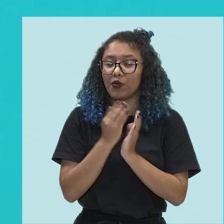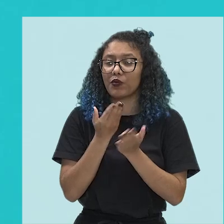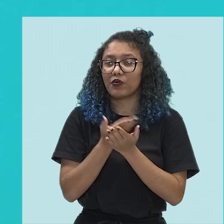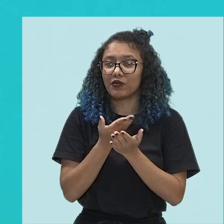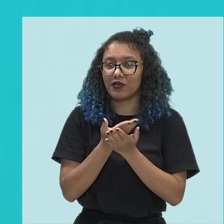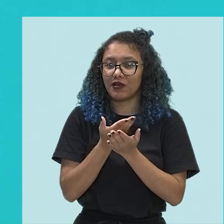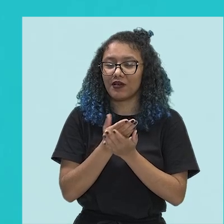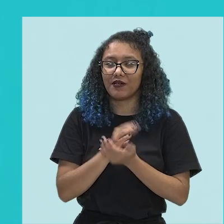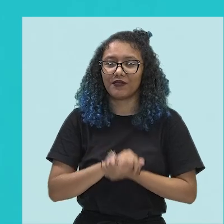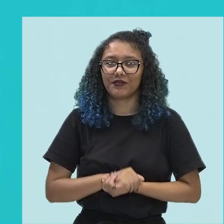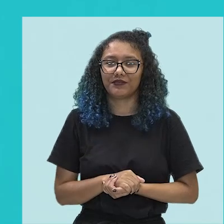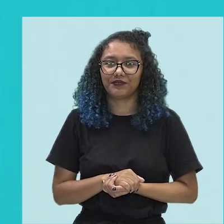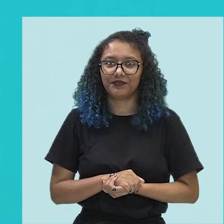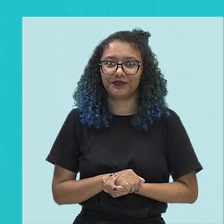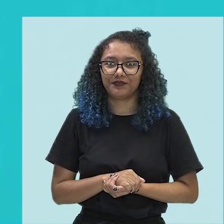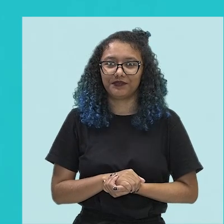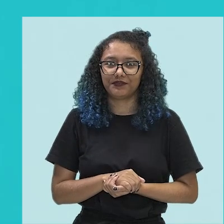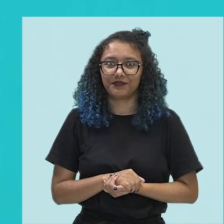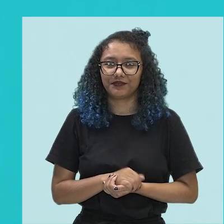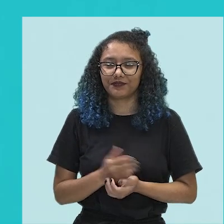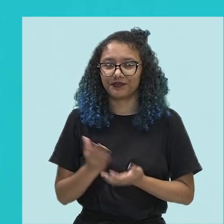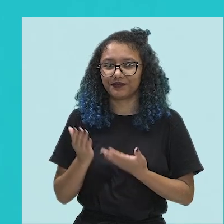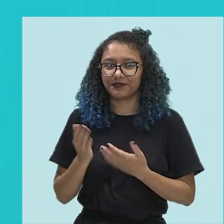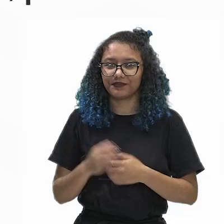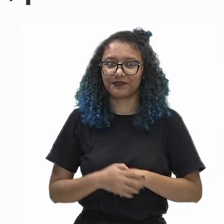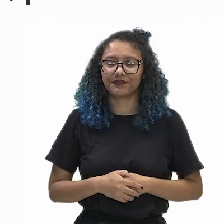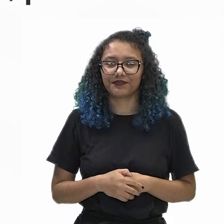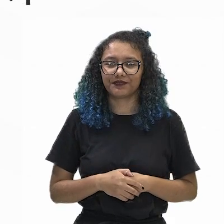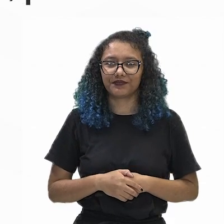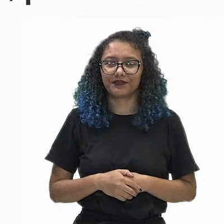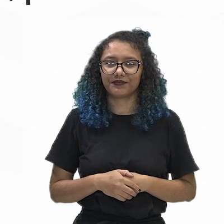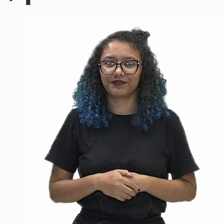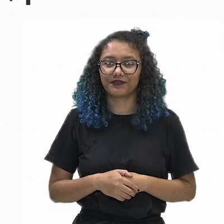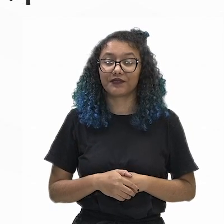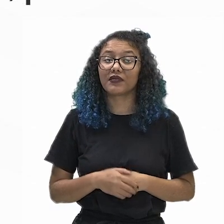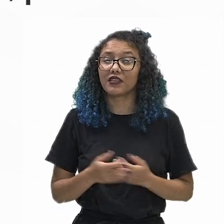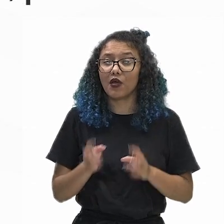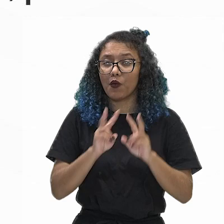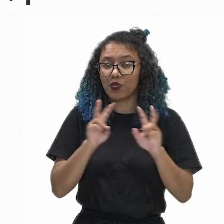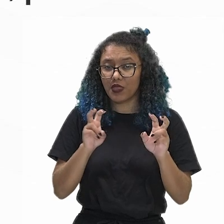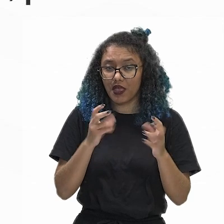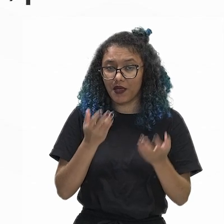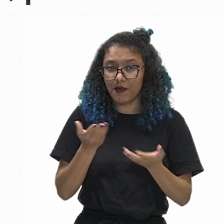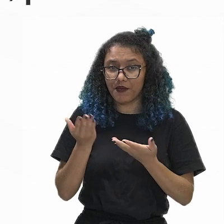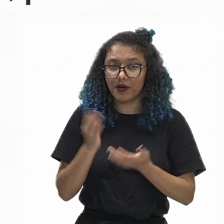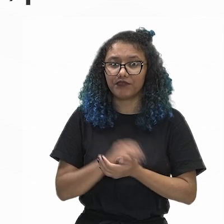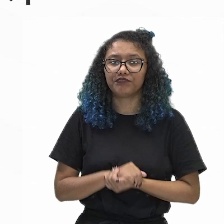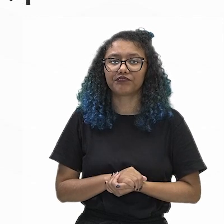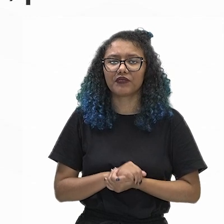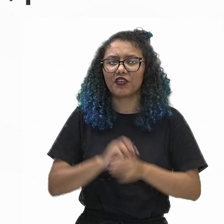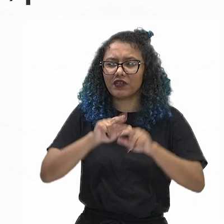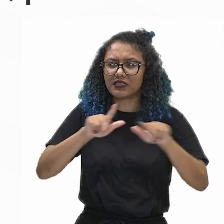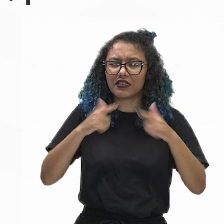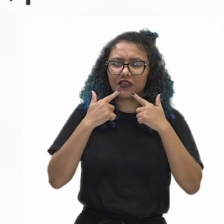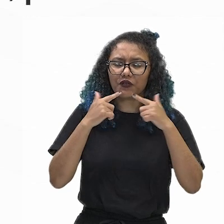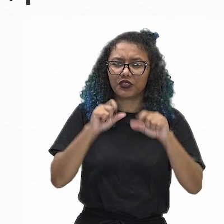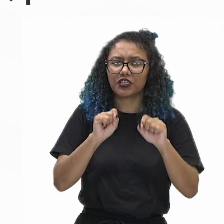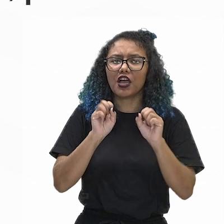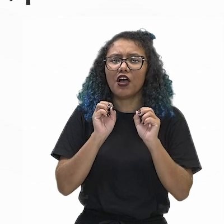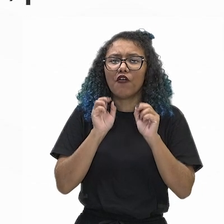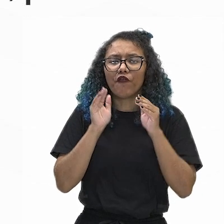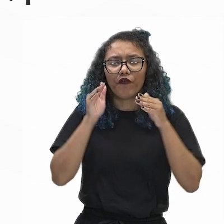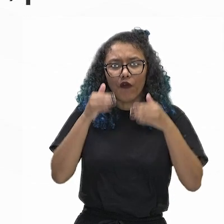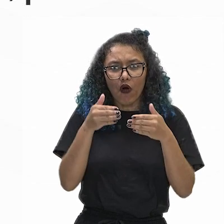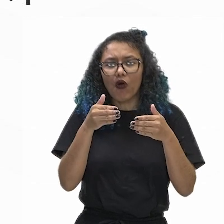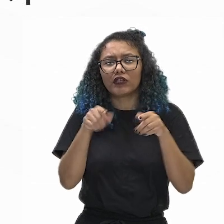conteúdo da nossa aula. Let's check it. Então, o nosso objeto de conhecimento é a diversidade linguística